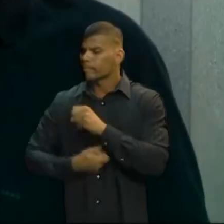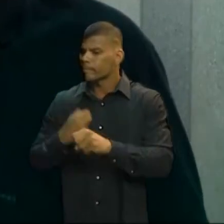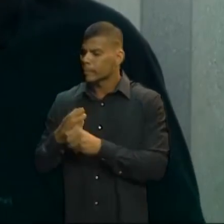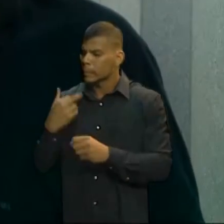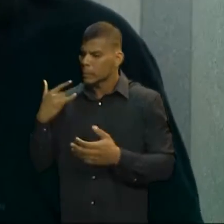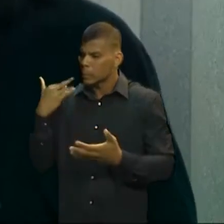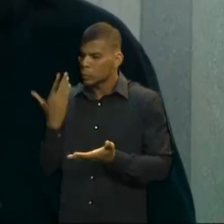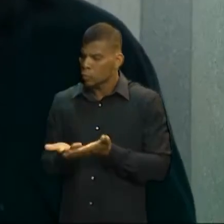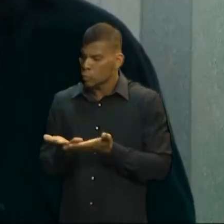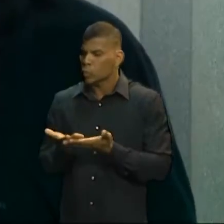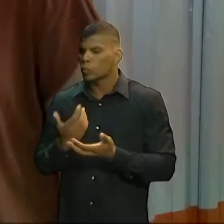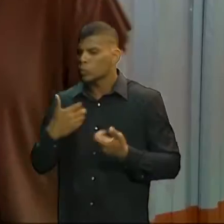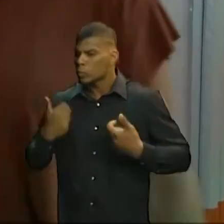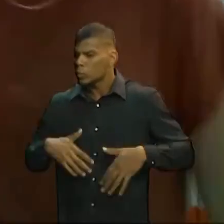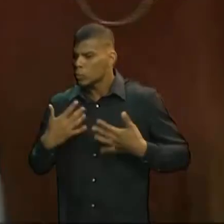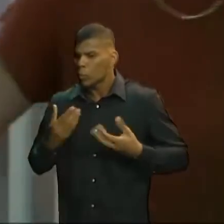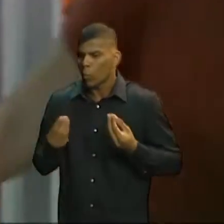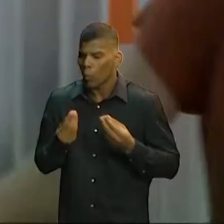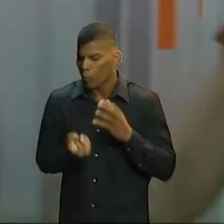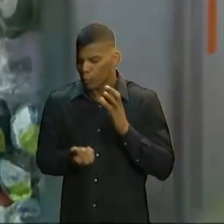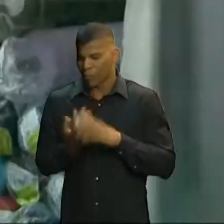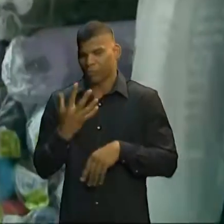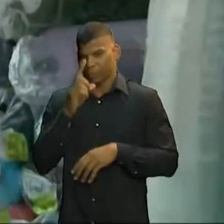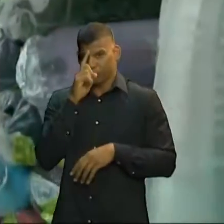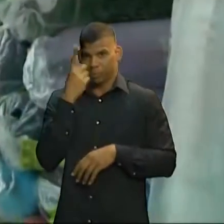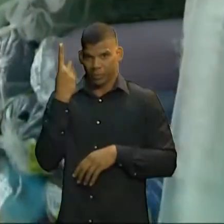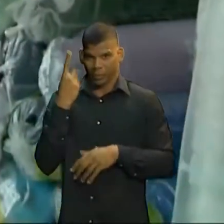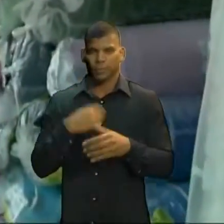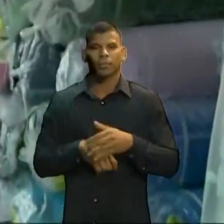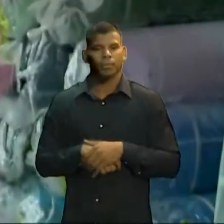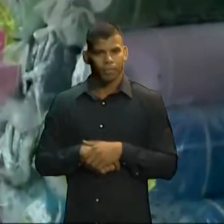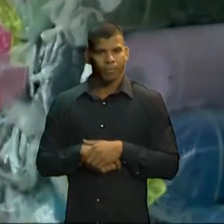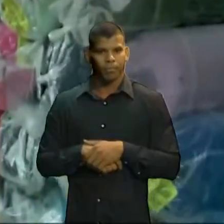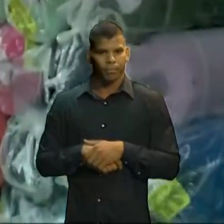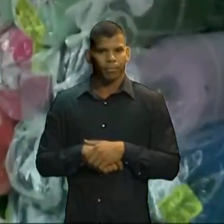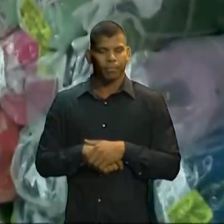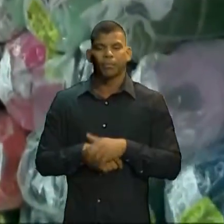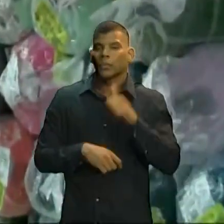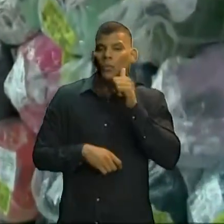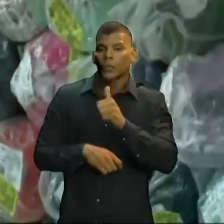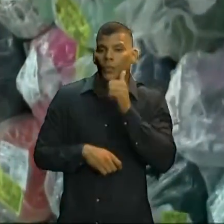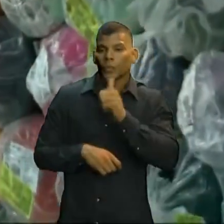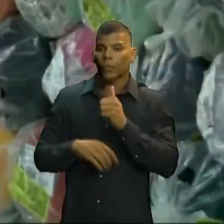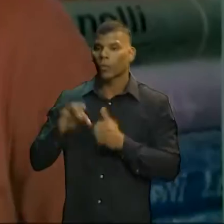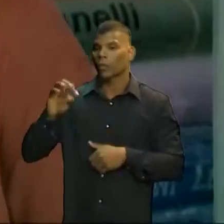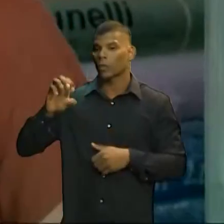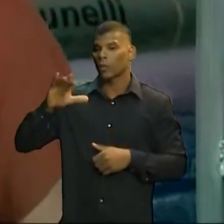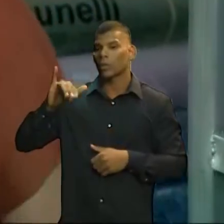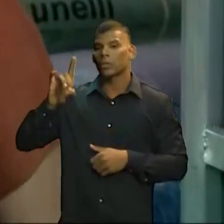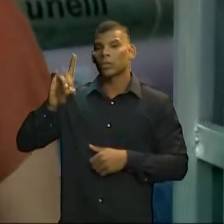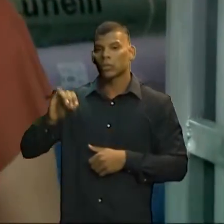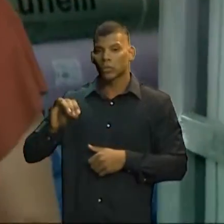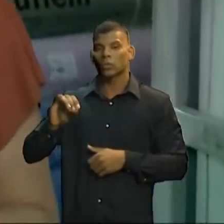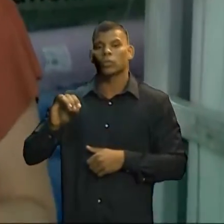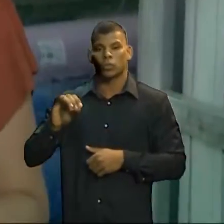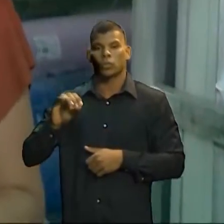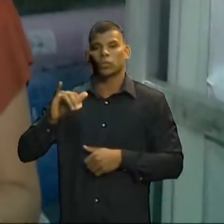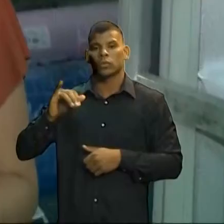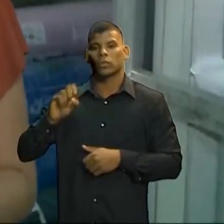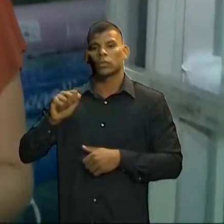busca acelerada pelas empresas. Cliente há mais de 3 anos, a empresária do ramo de tecidos, Isabela